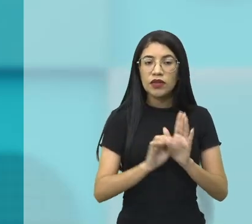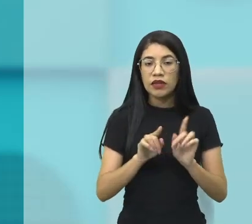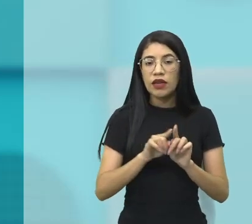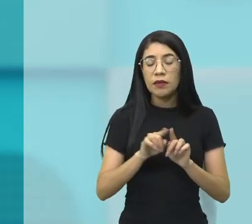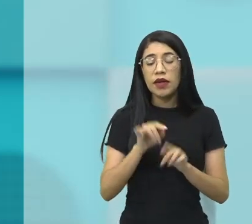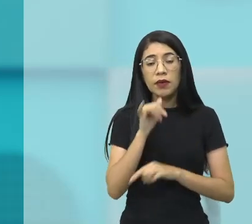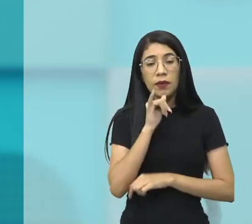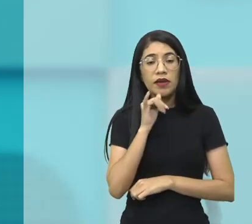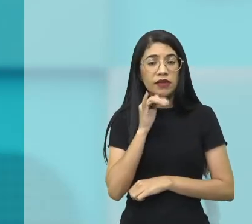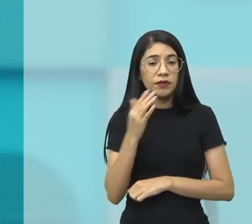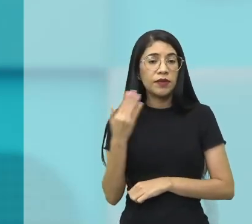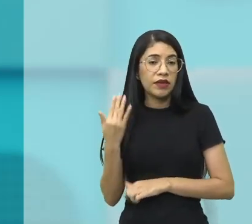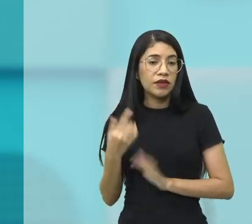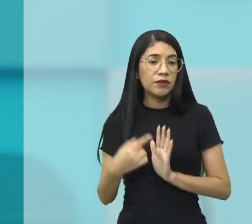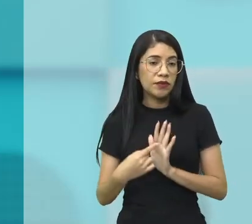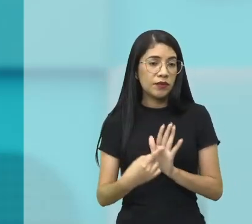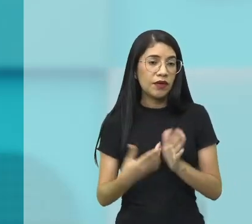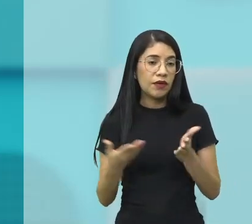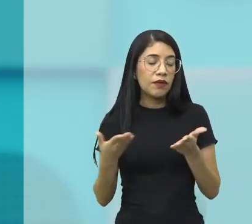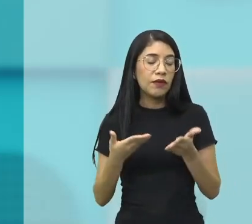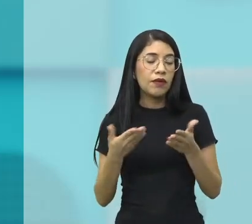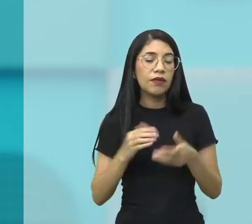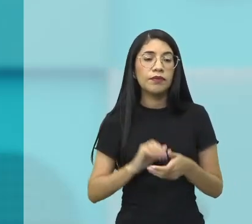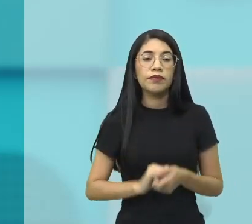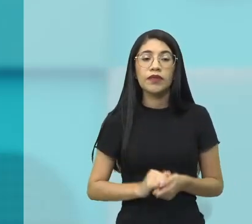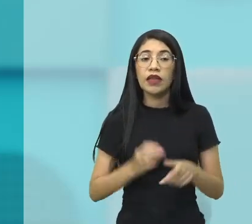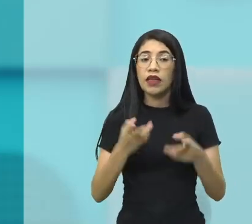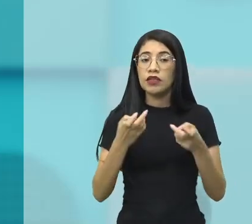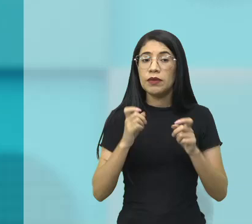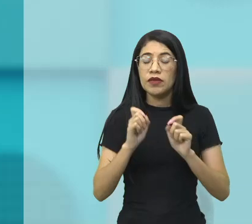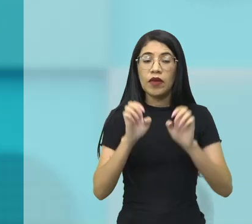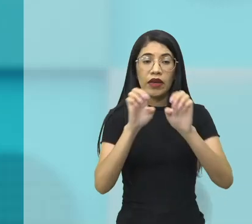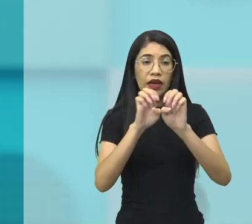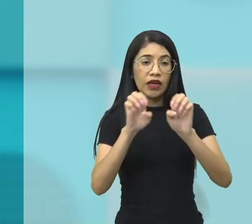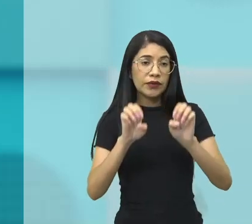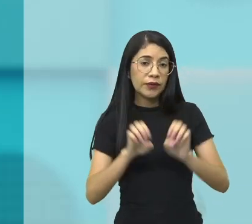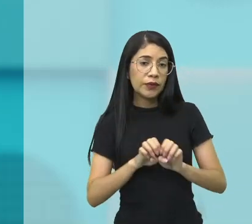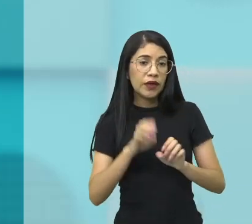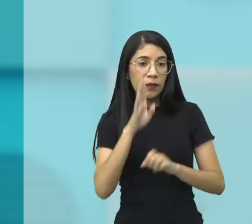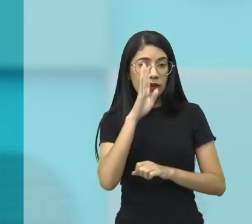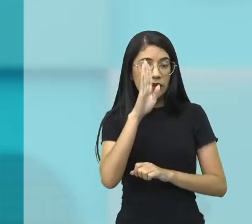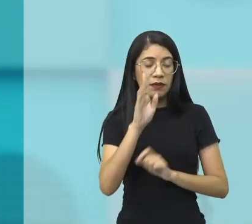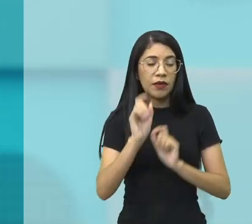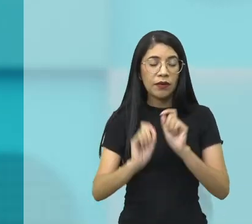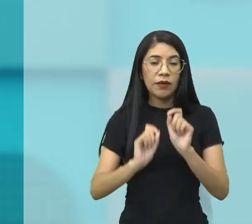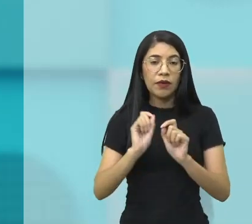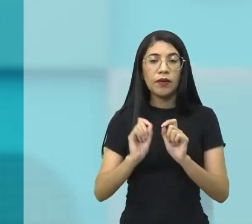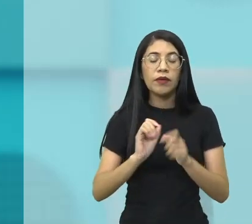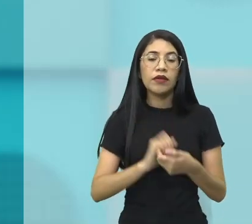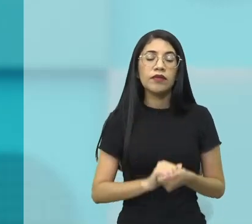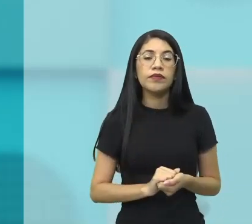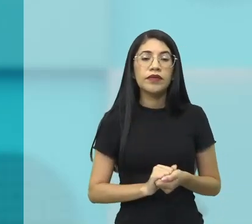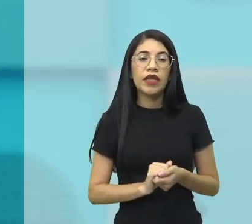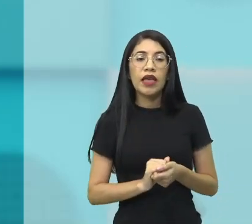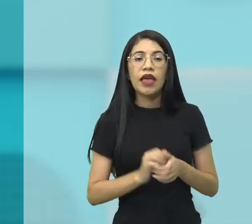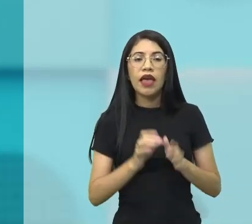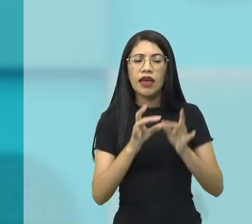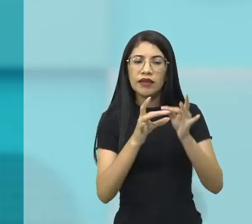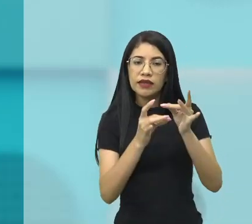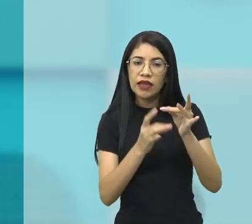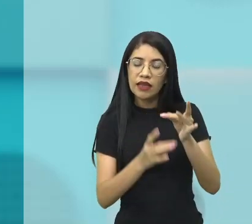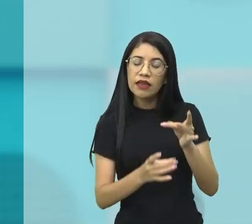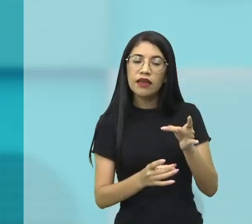esse que a gente acabou de verificar. Nós vimos que a base dele, a maior base, o maior contexto dele é